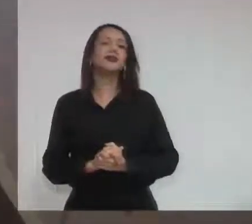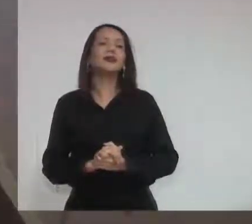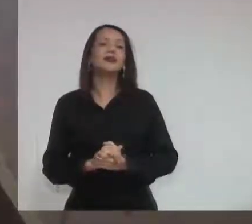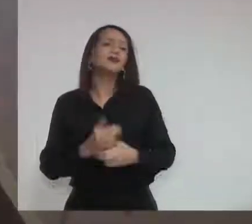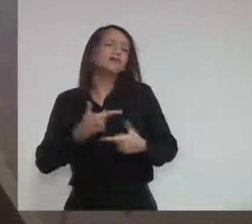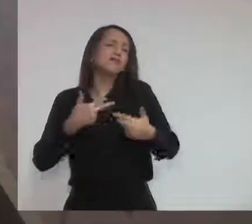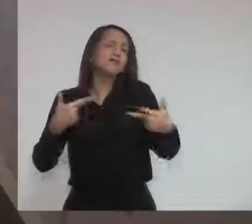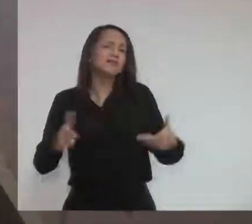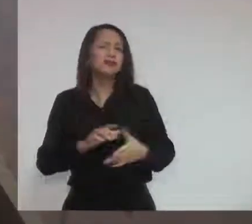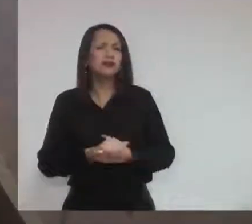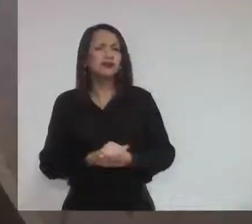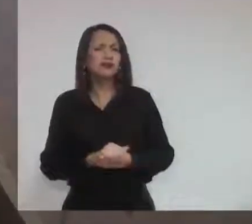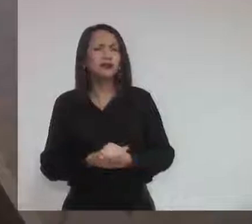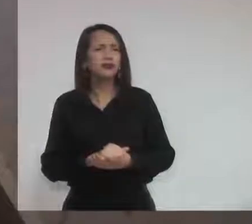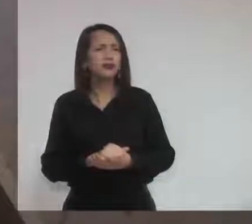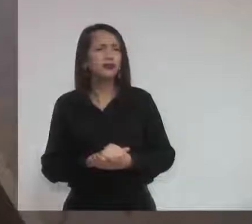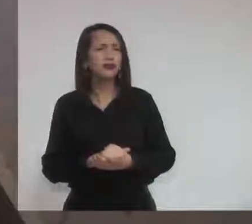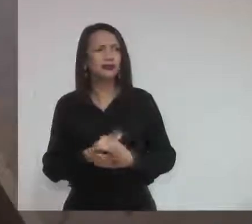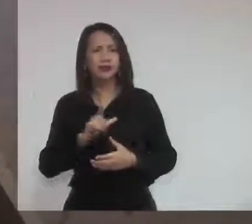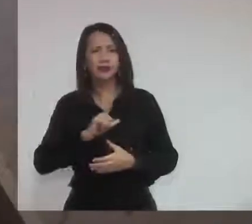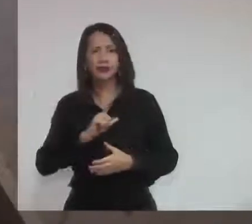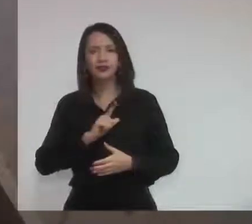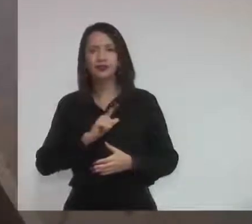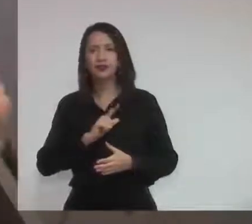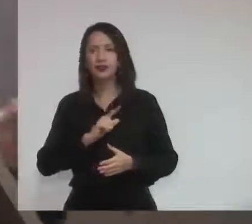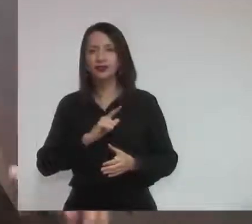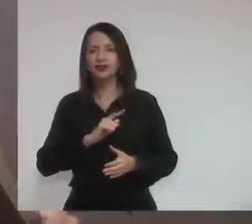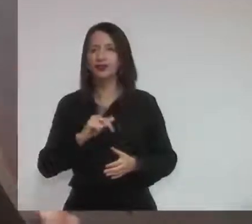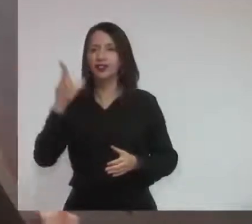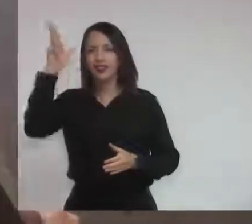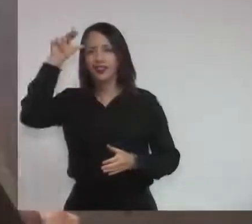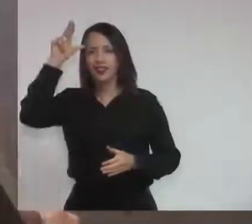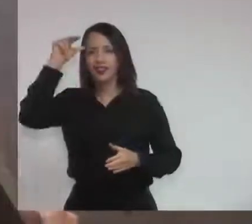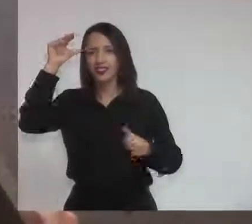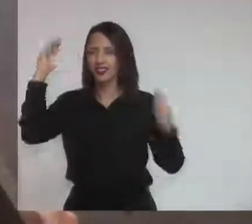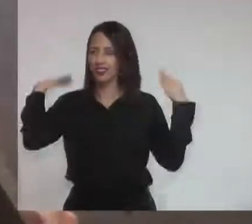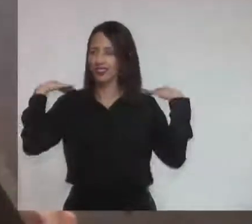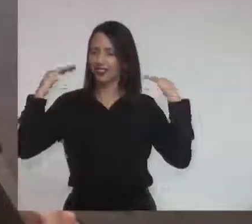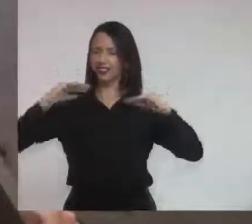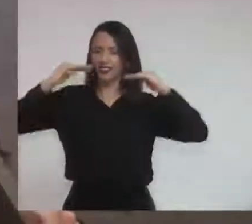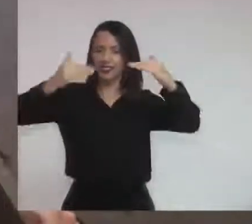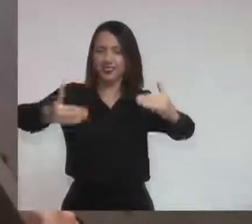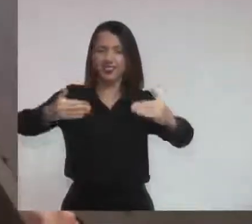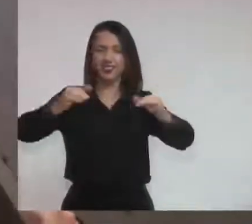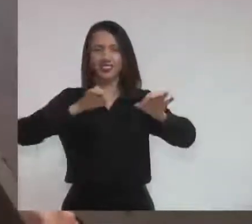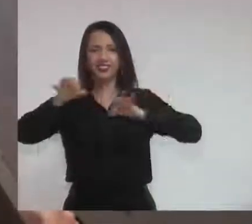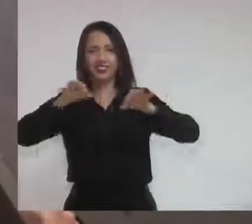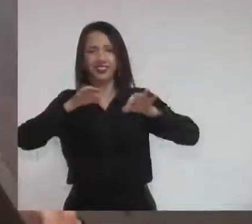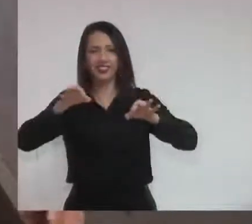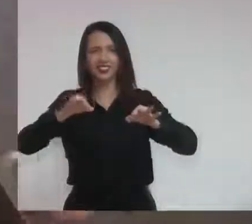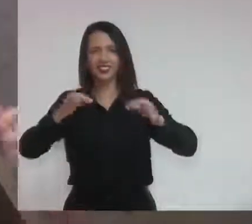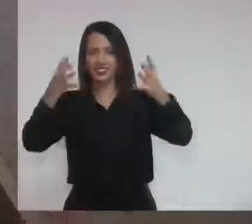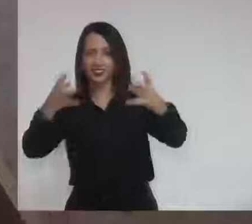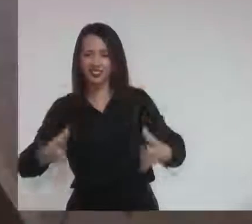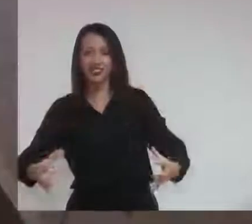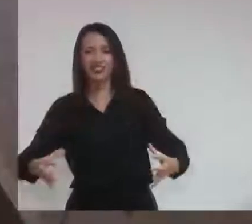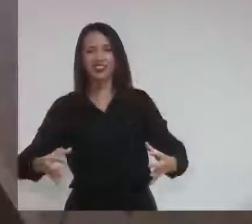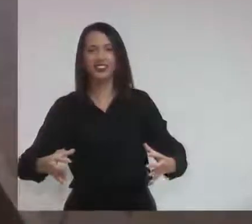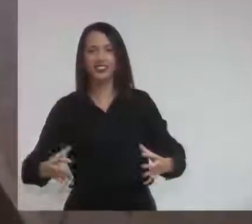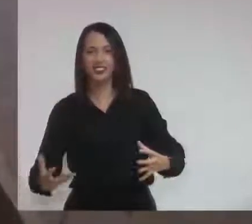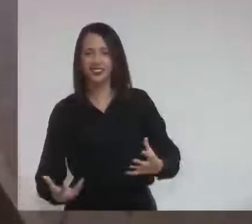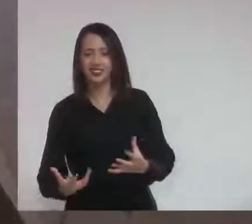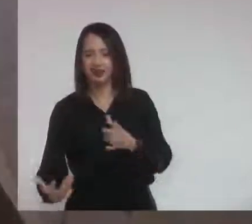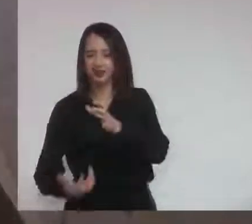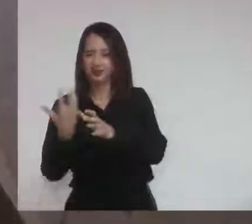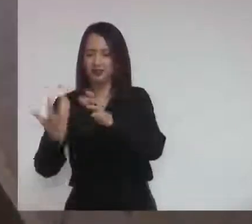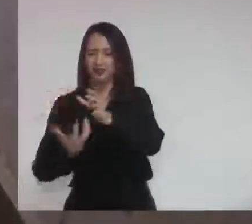Enfim, todas ali as baias montadas ali, com forragem de serragem, que é o mais adequada para isso,